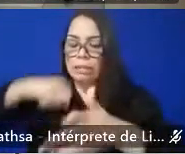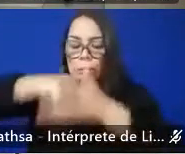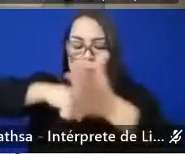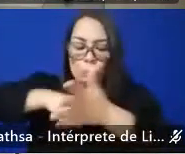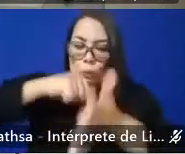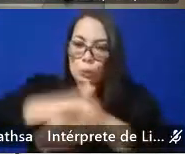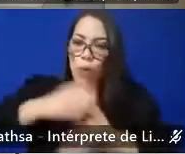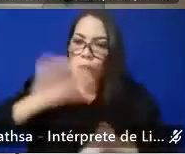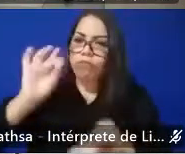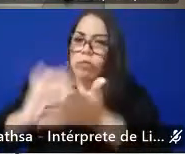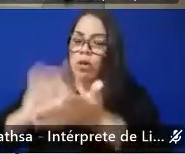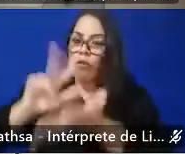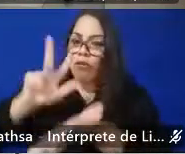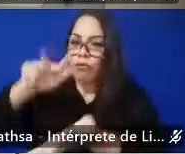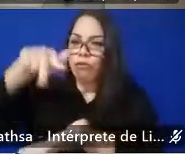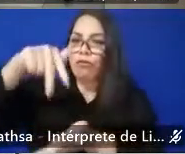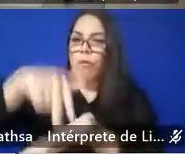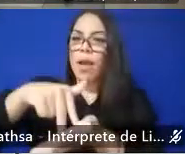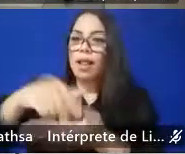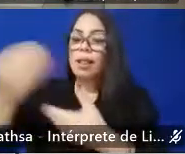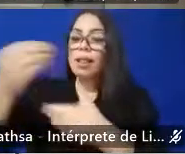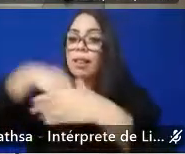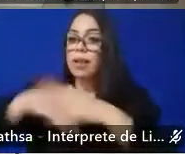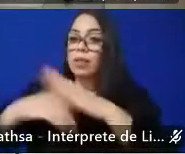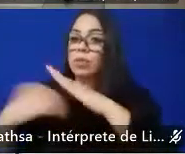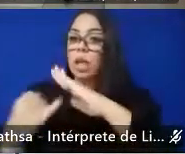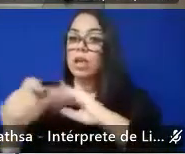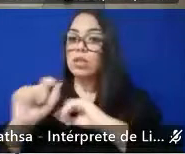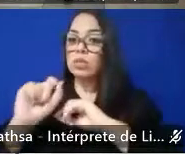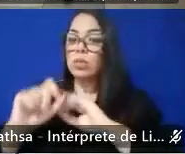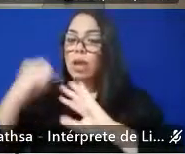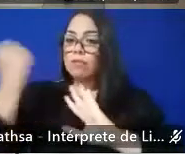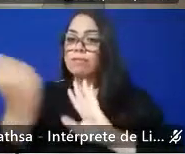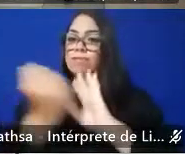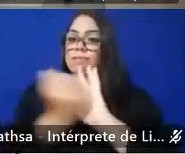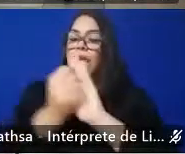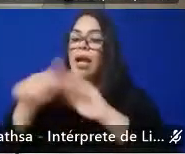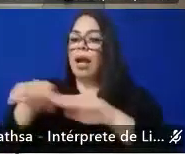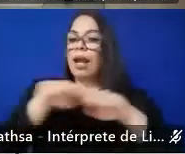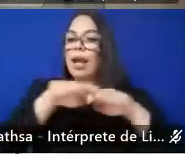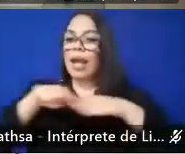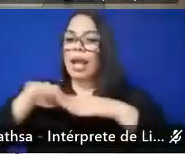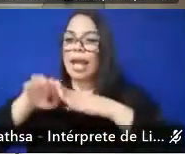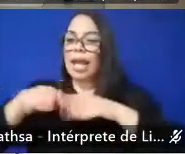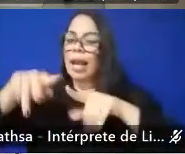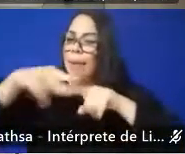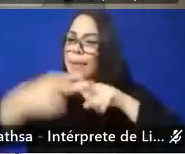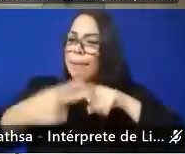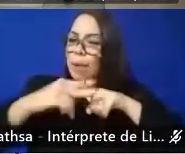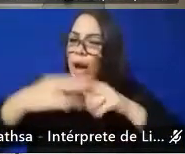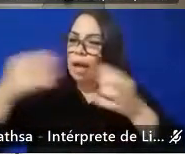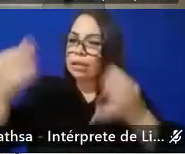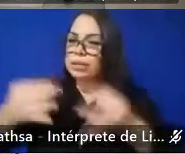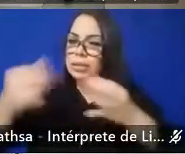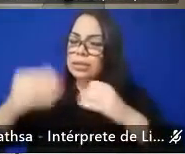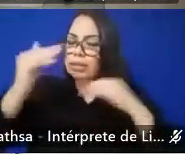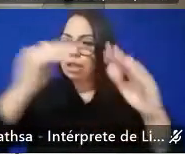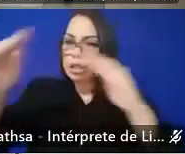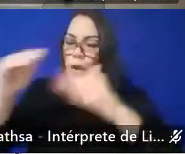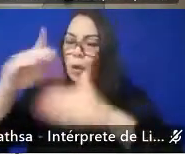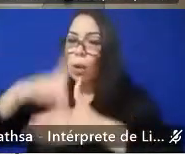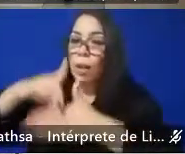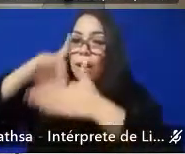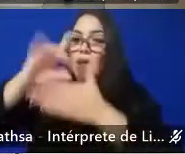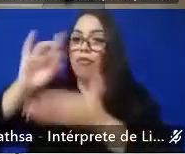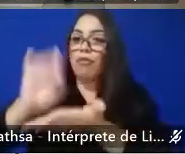deixando na Instituição as marcas de Equilíbrio e correção com reconhecida liderança local